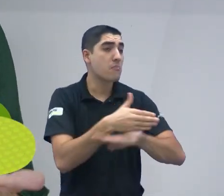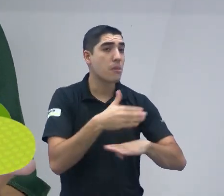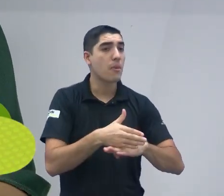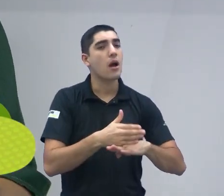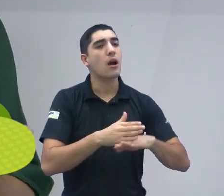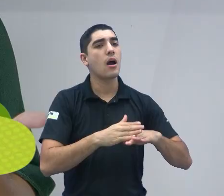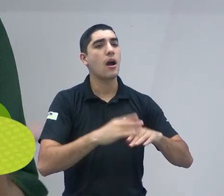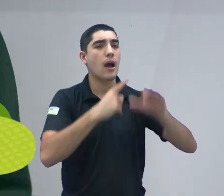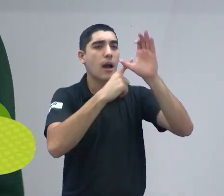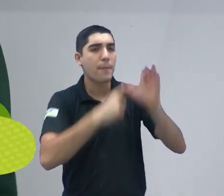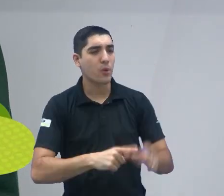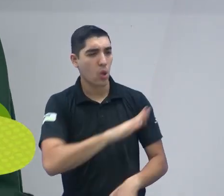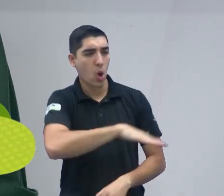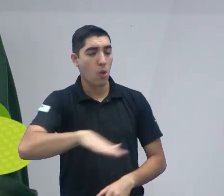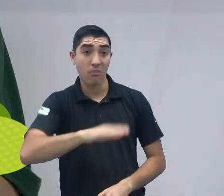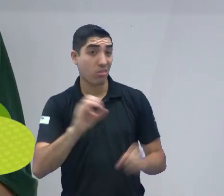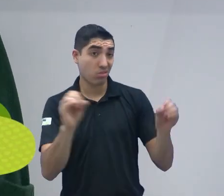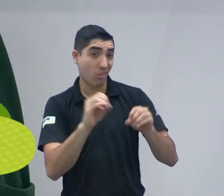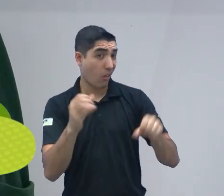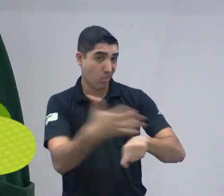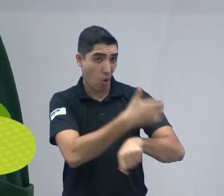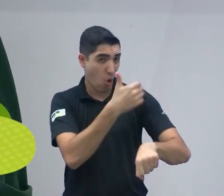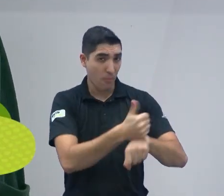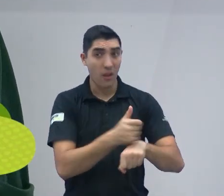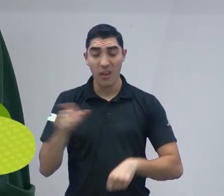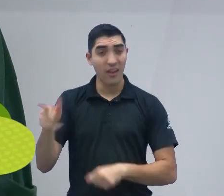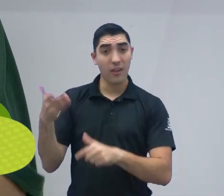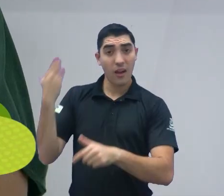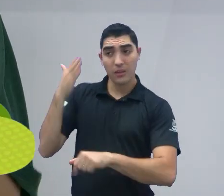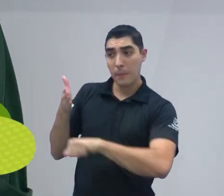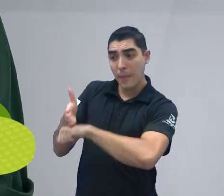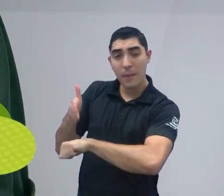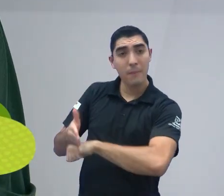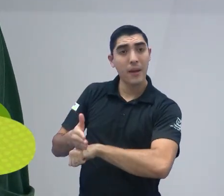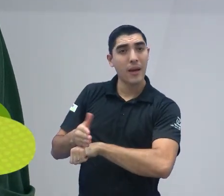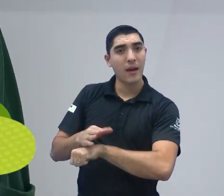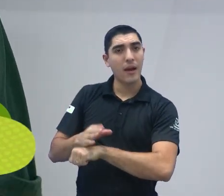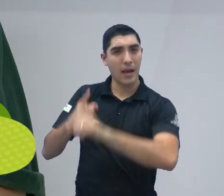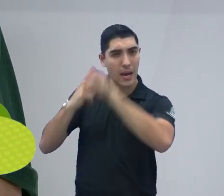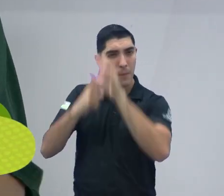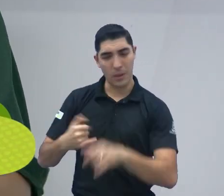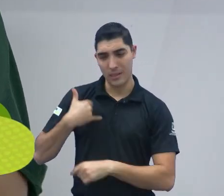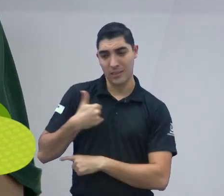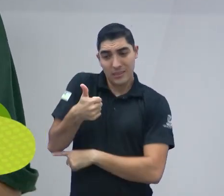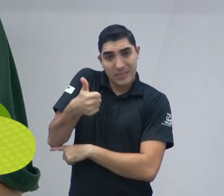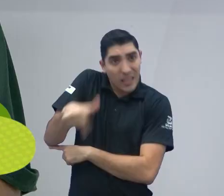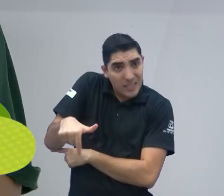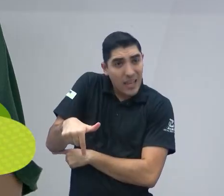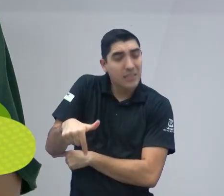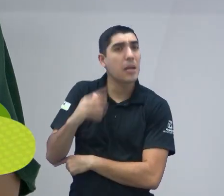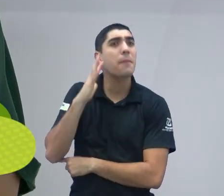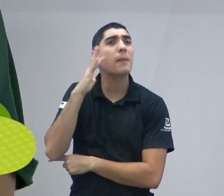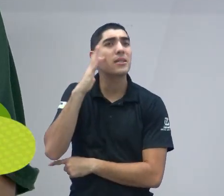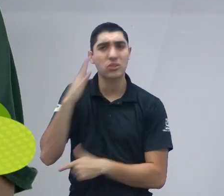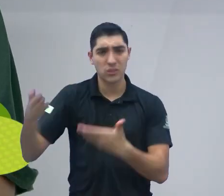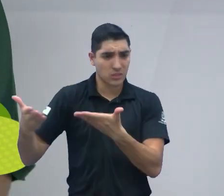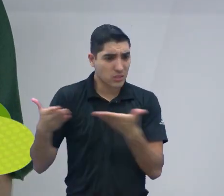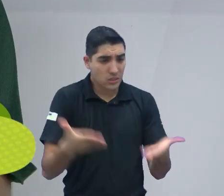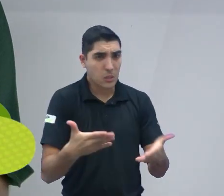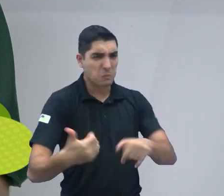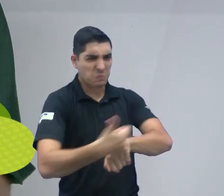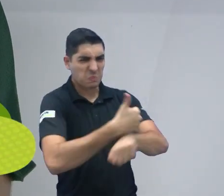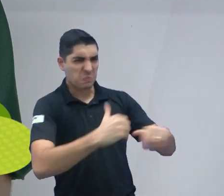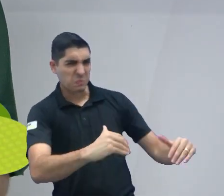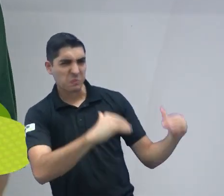jogando o Campeonato Sub-17. De repente ele vai para a Copinha, vai muito bem e de repente quando o São José está perdendo o jogo,